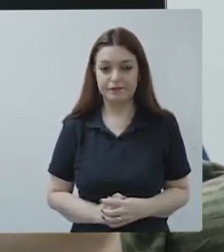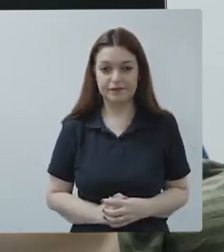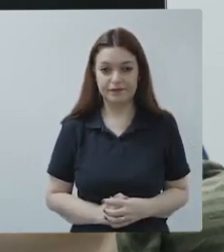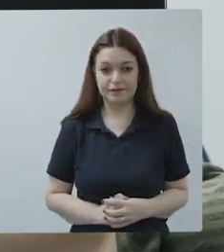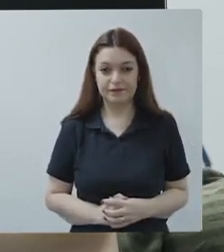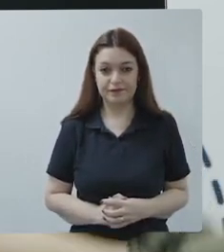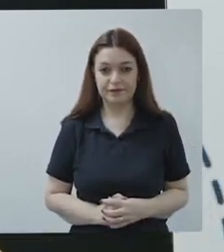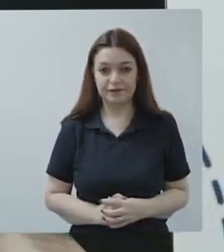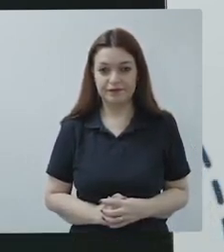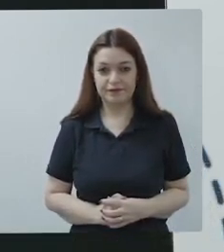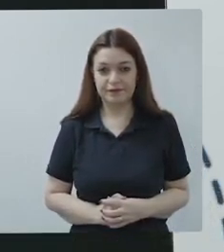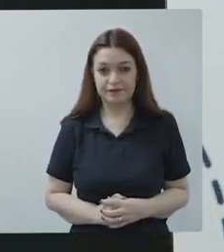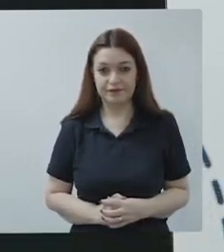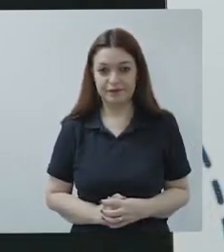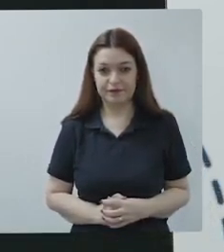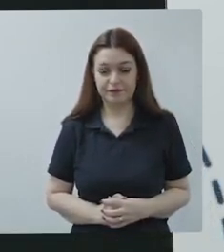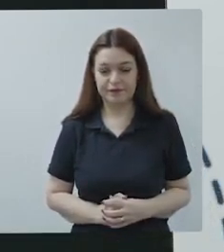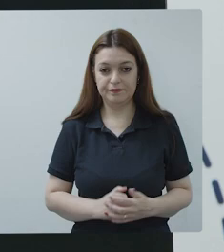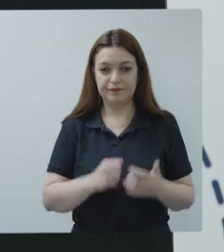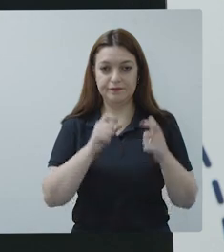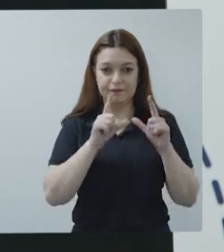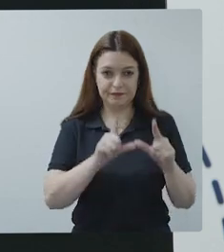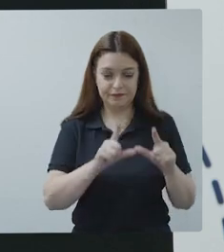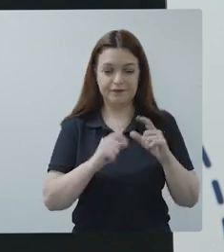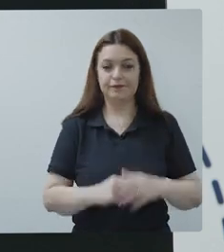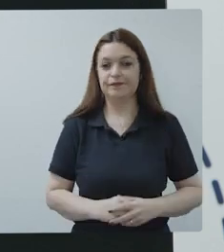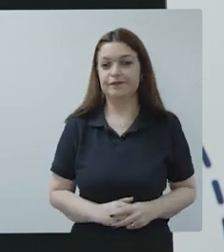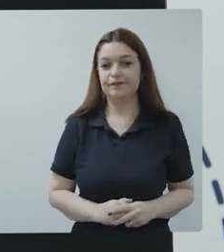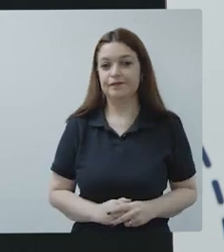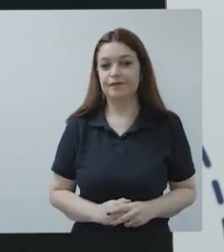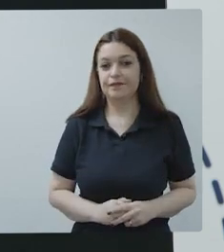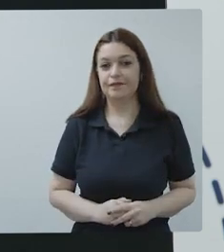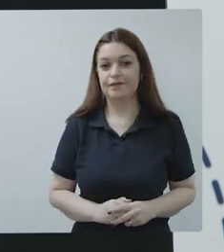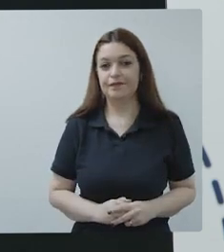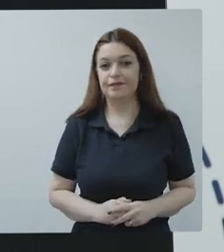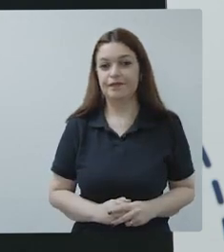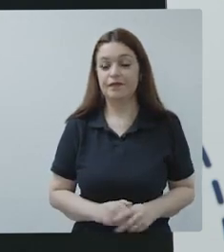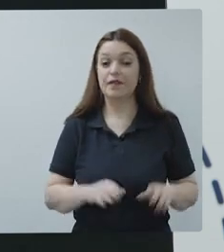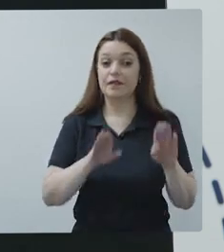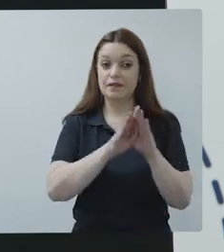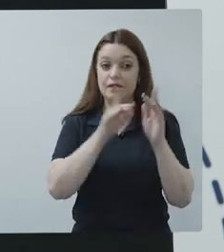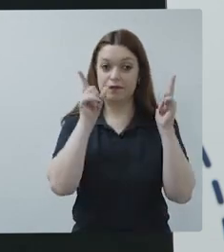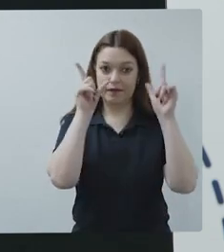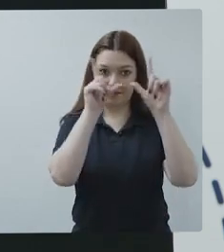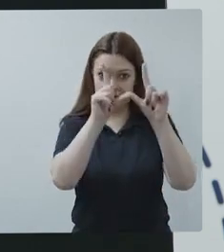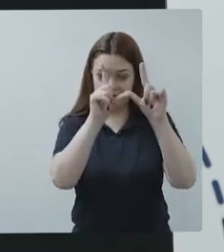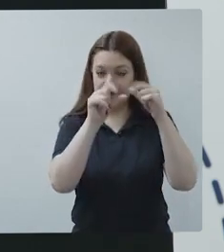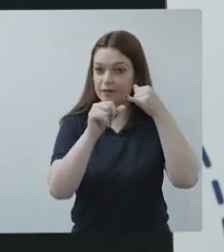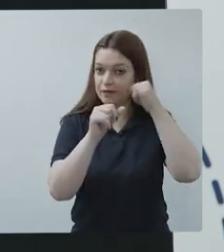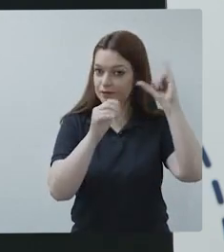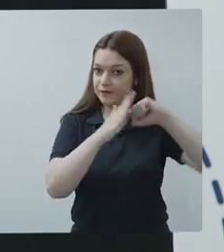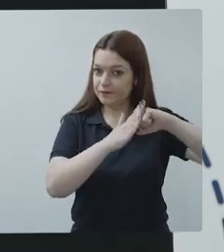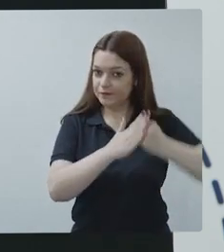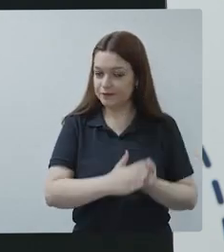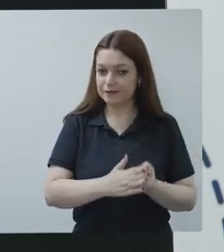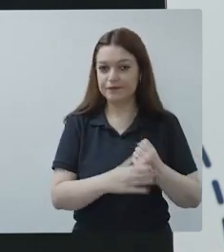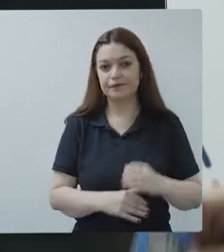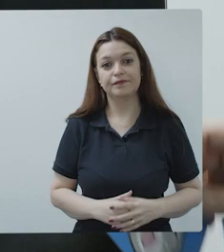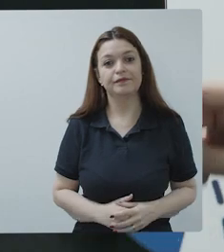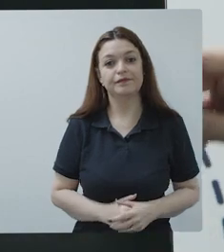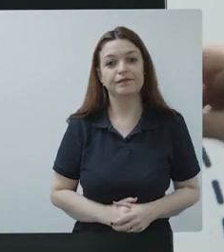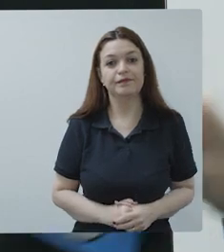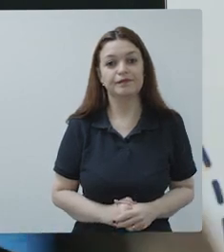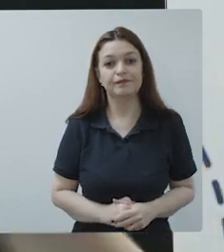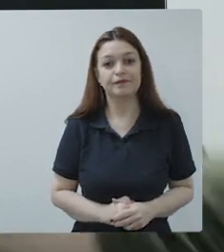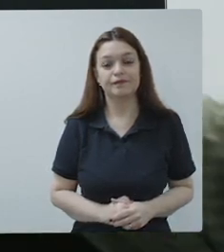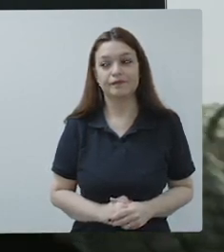colocar aqui embaixo. Também vou colocar o meu ratinho aqui para não deixar na vertical. Uhum.